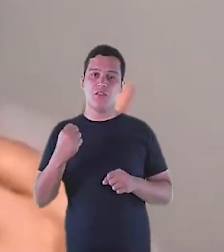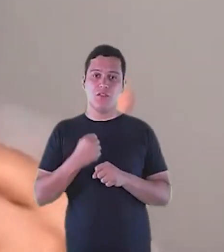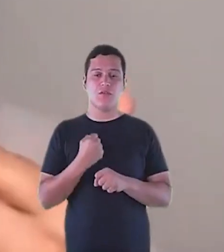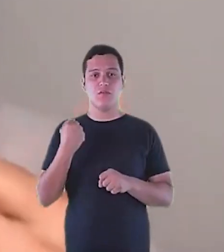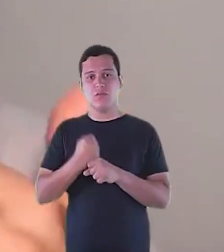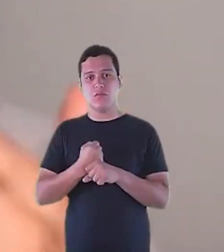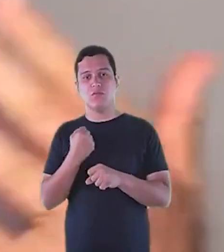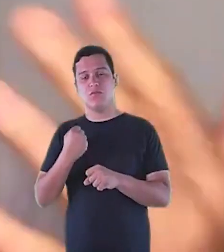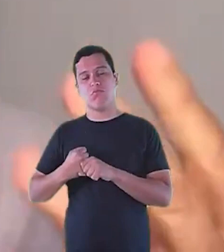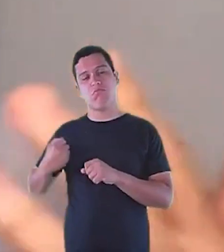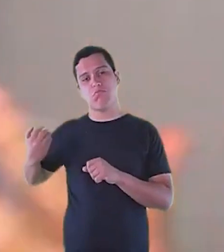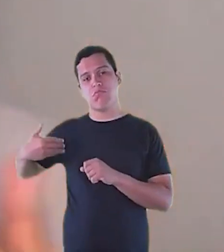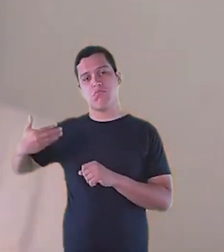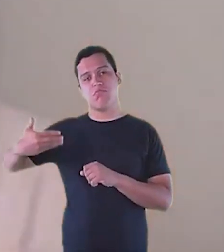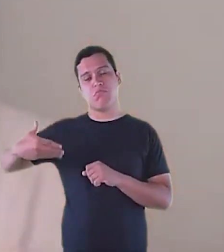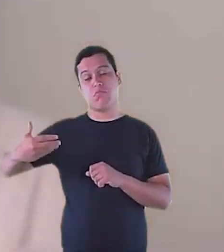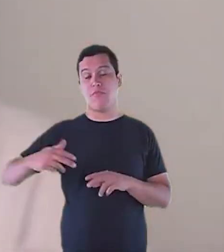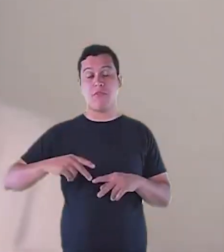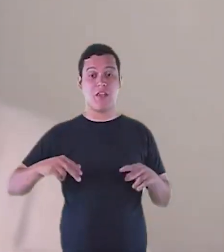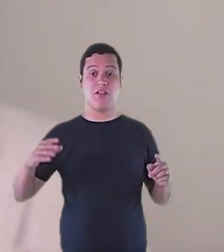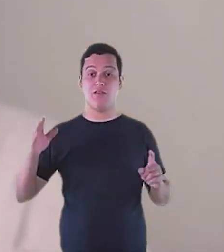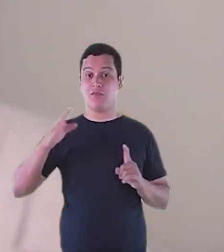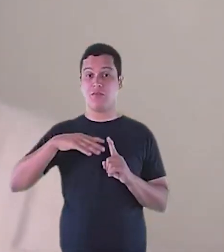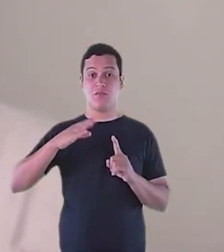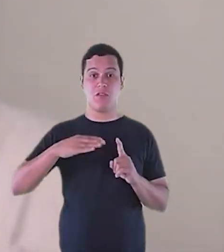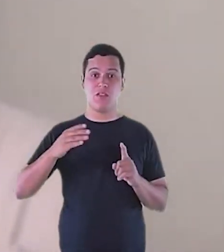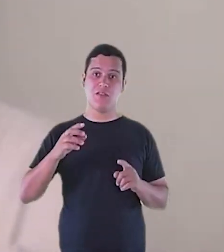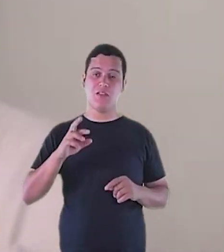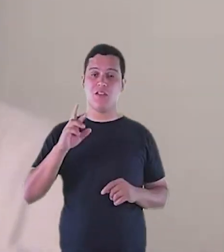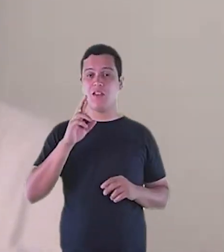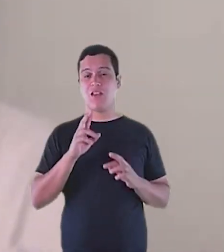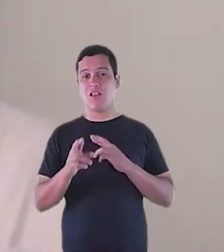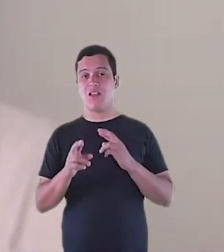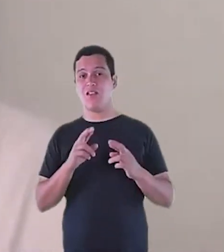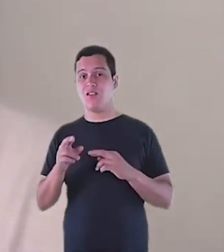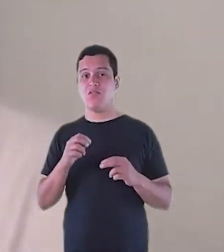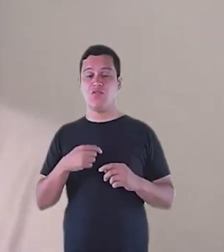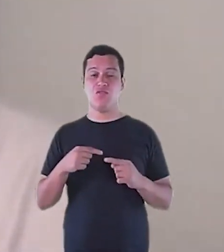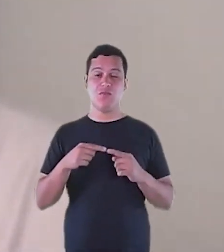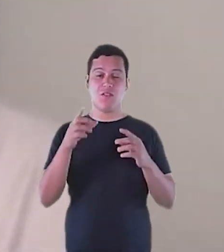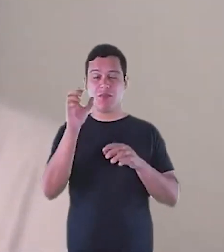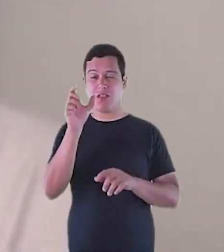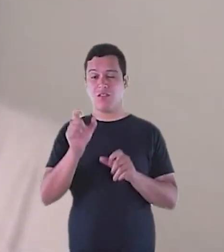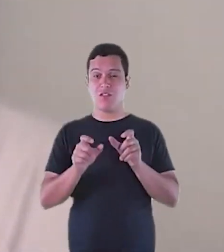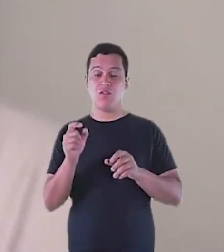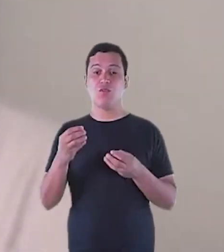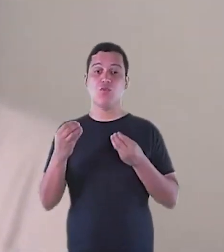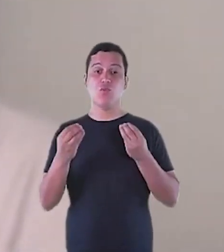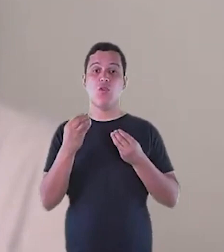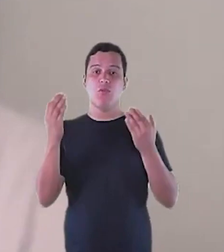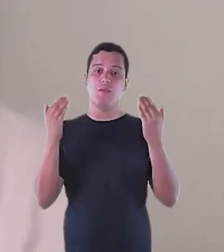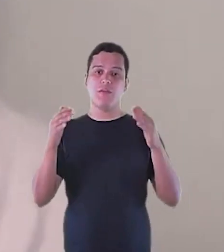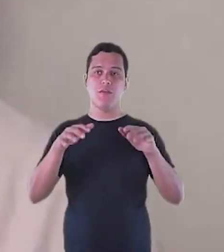né, mitologias a respeito do zumbi, a respeito das mulheres dentro do Quilombo dos Palmares. Sim,